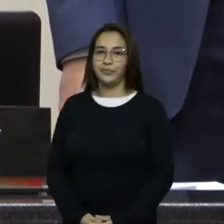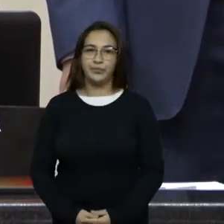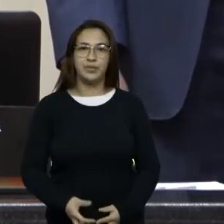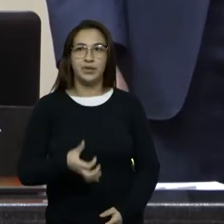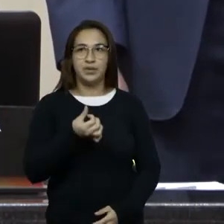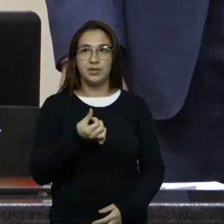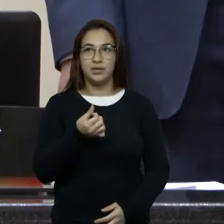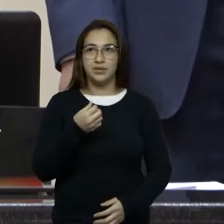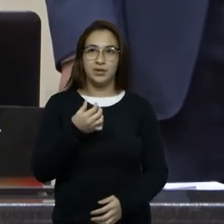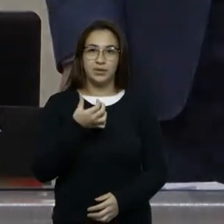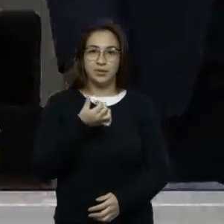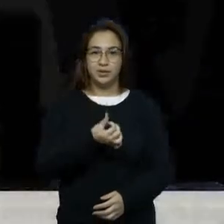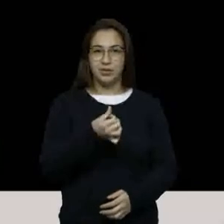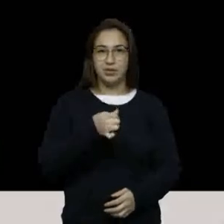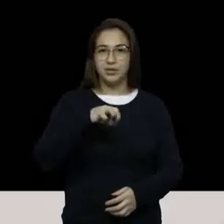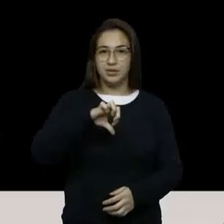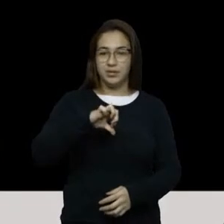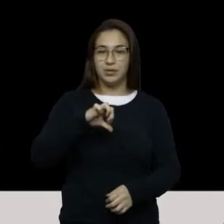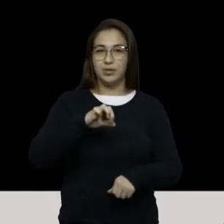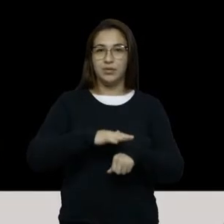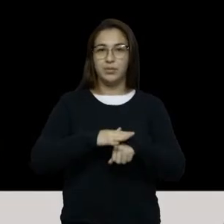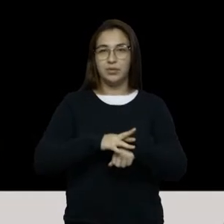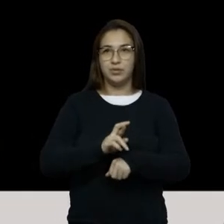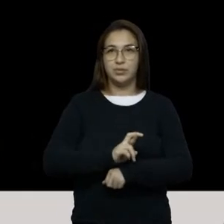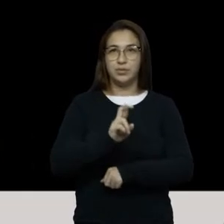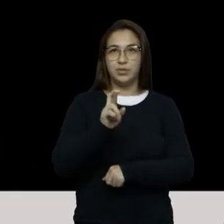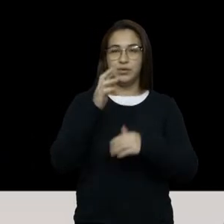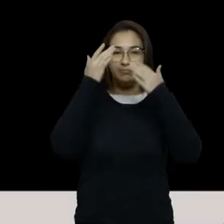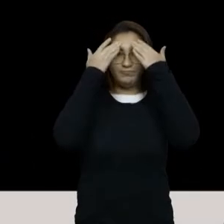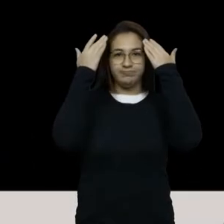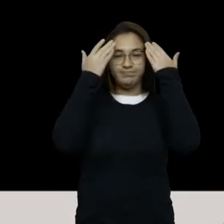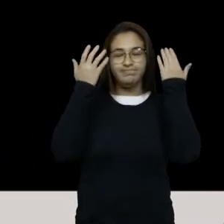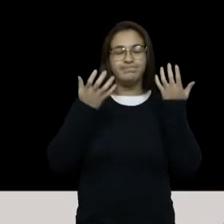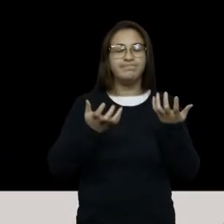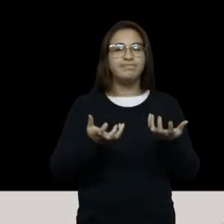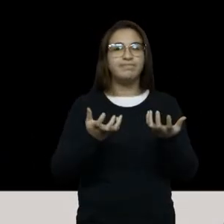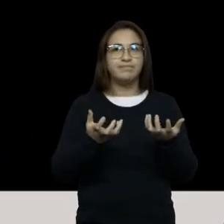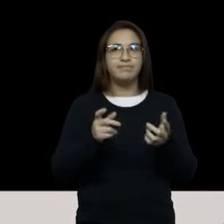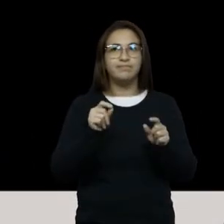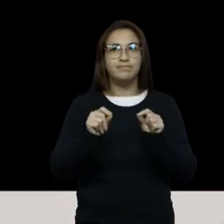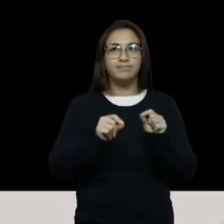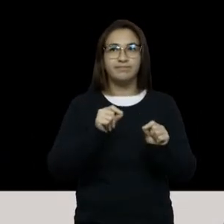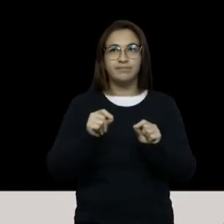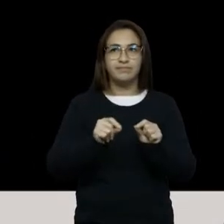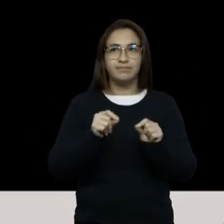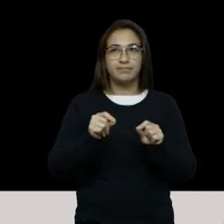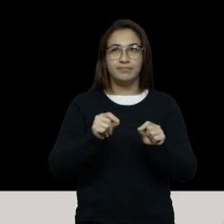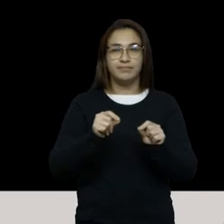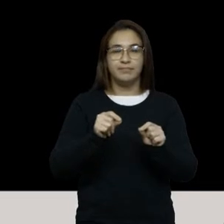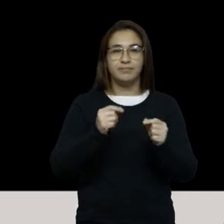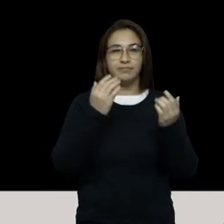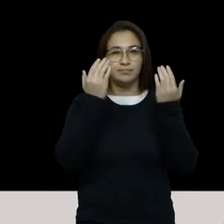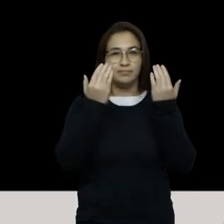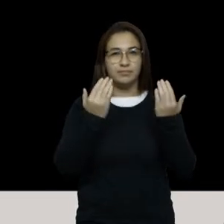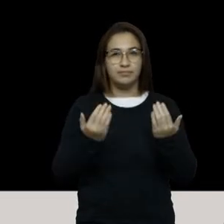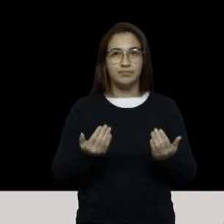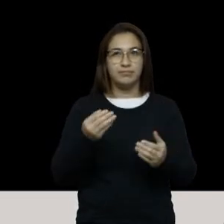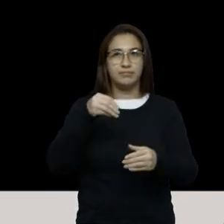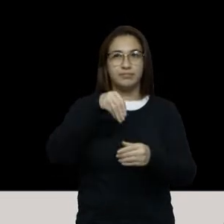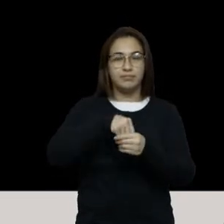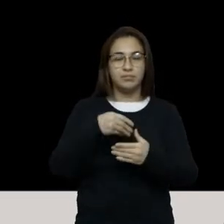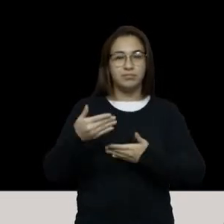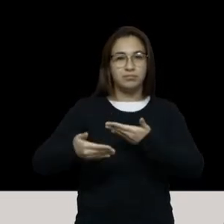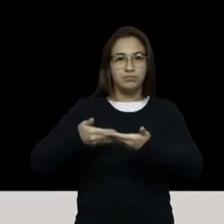669 autor Deputado José mentor chefe ele quer que seja apreciado em regime de